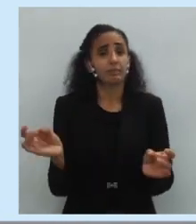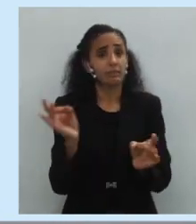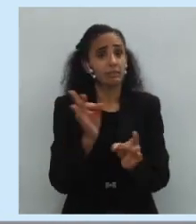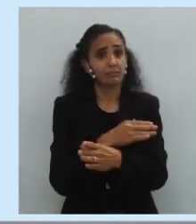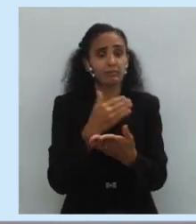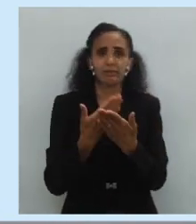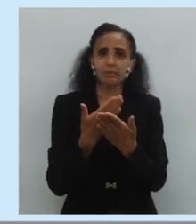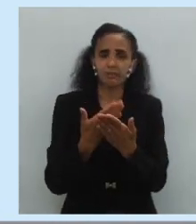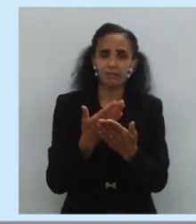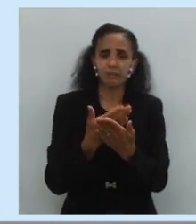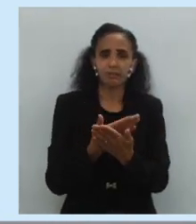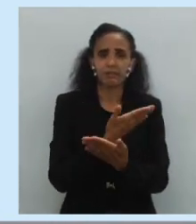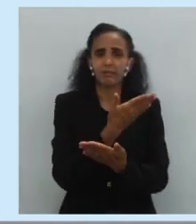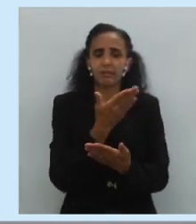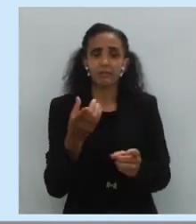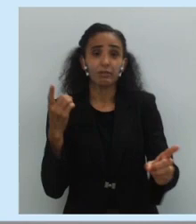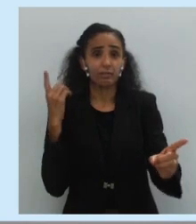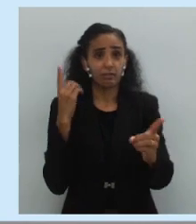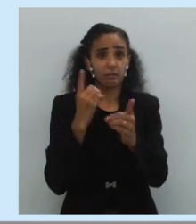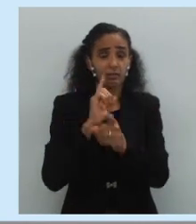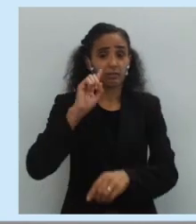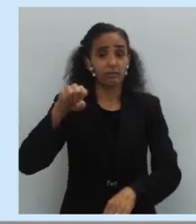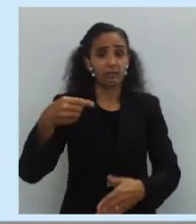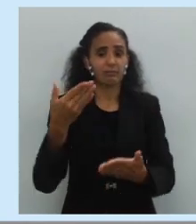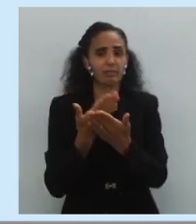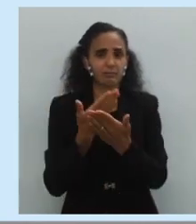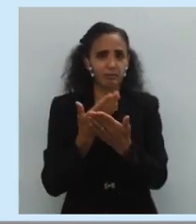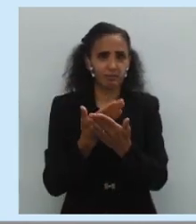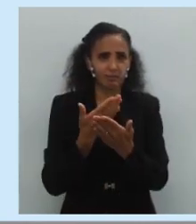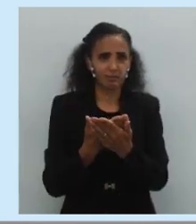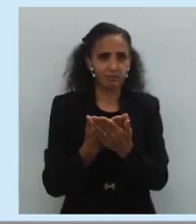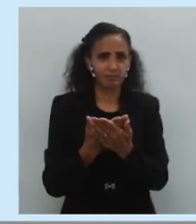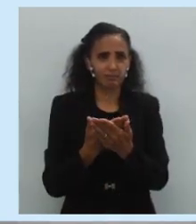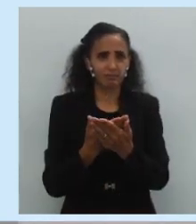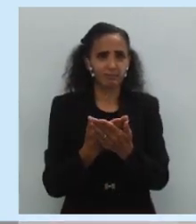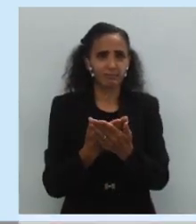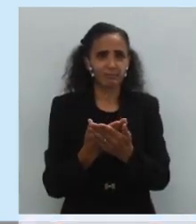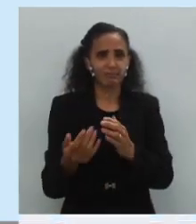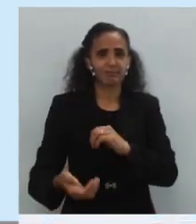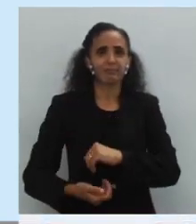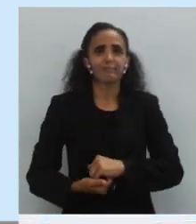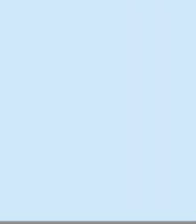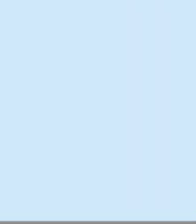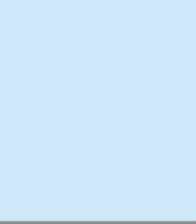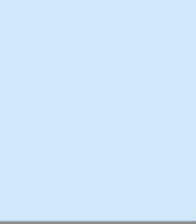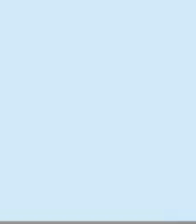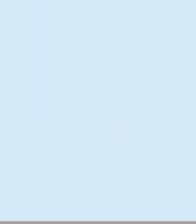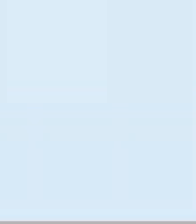ficando por aqui, né? E a gente se encontra na próxima aula.